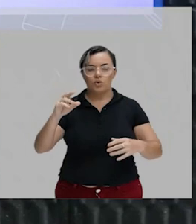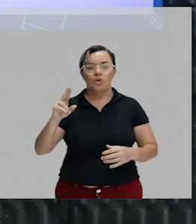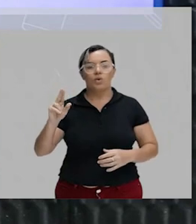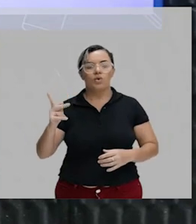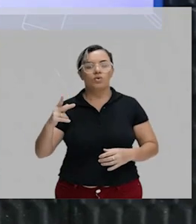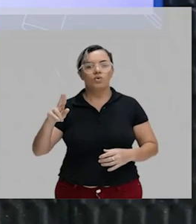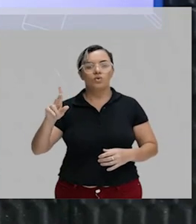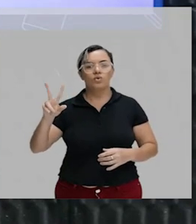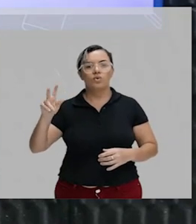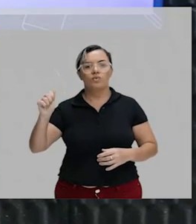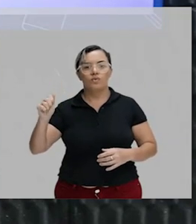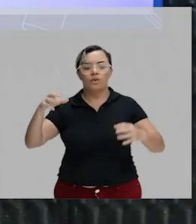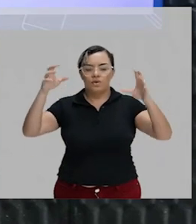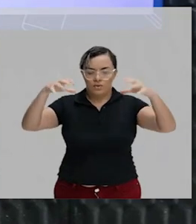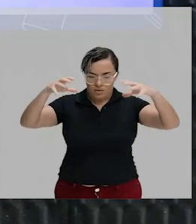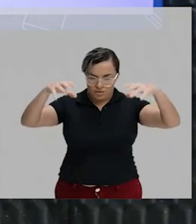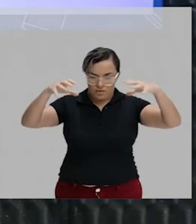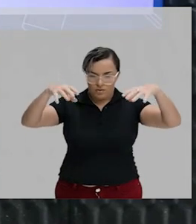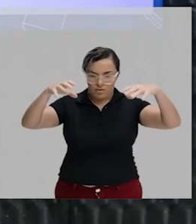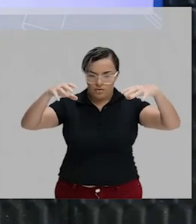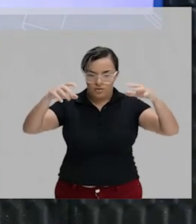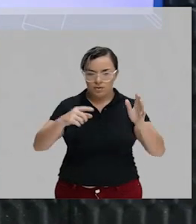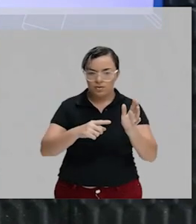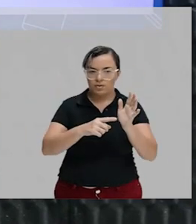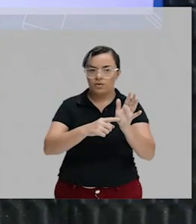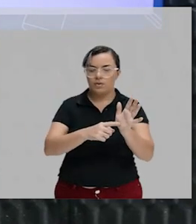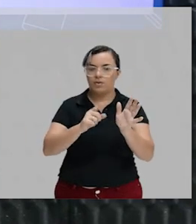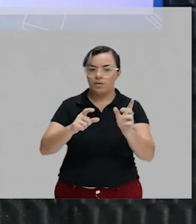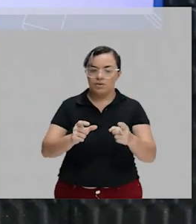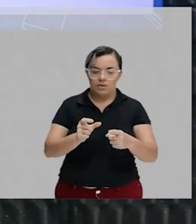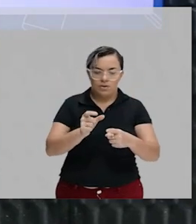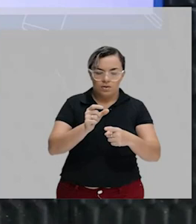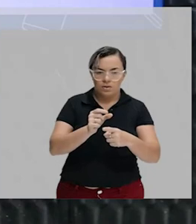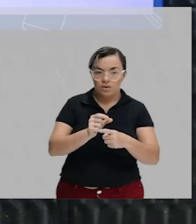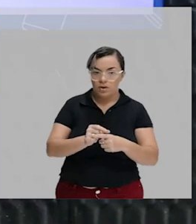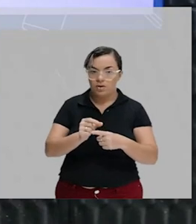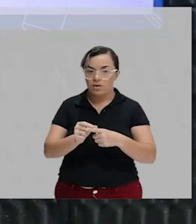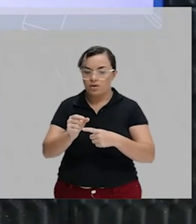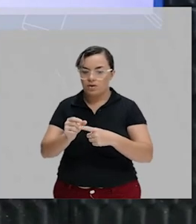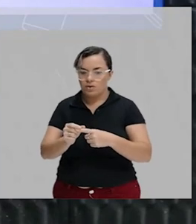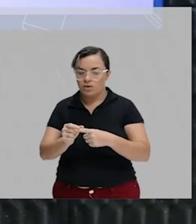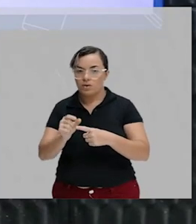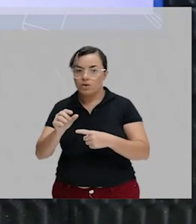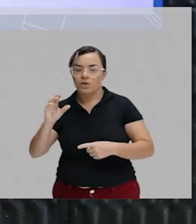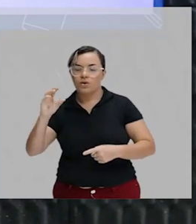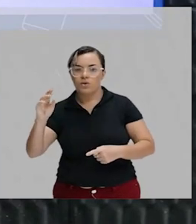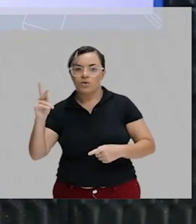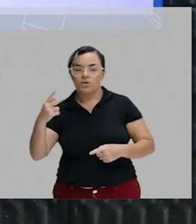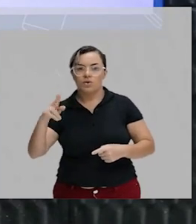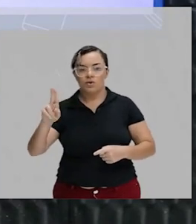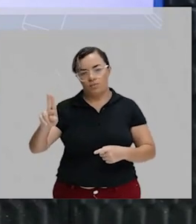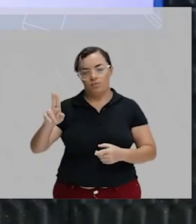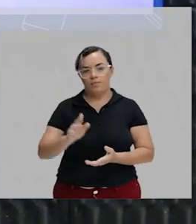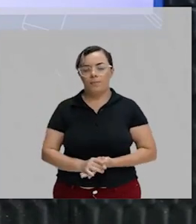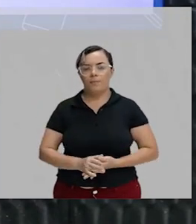eu estou dando ênfase a inicia com o fonema che é o mesmo som de